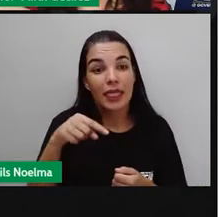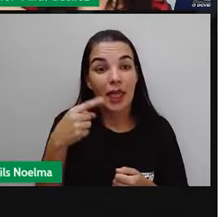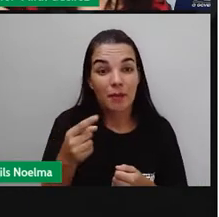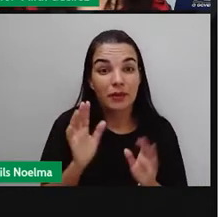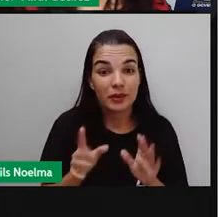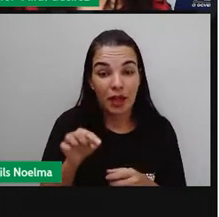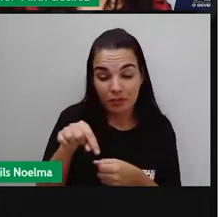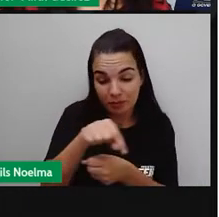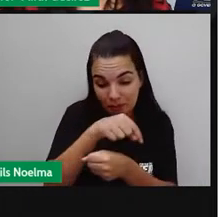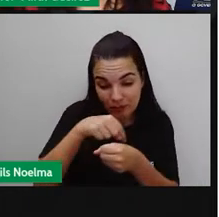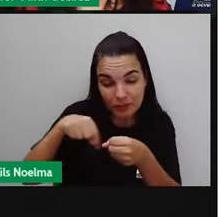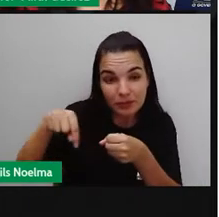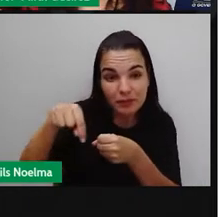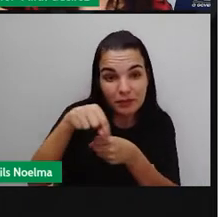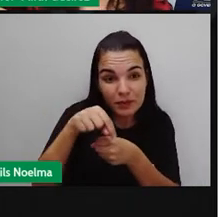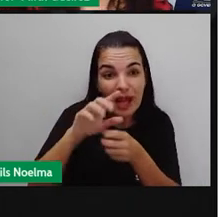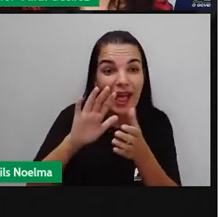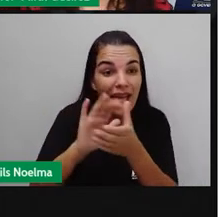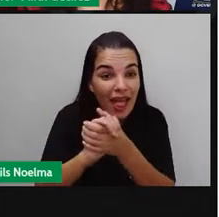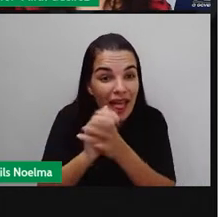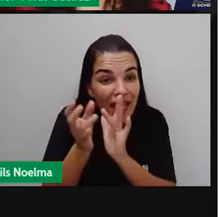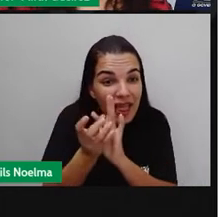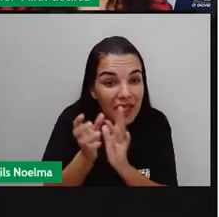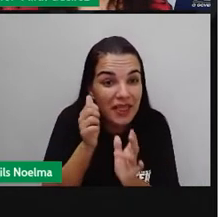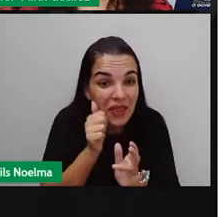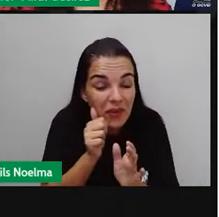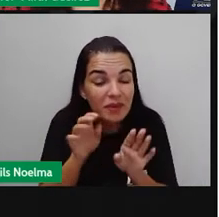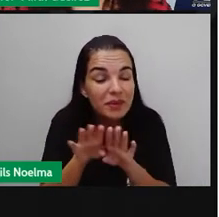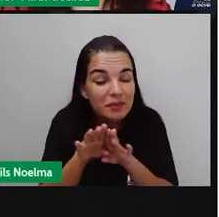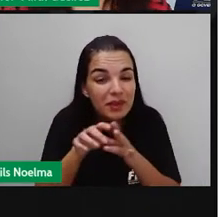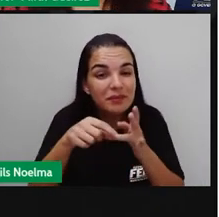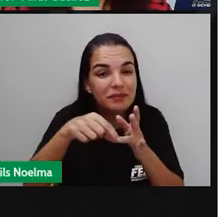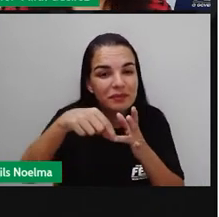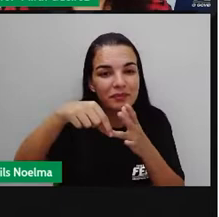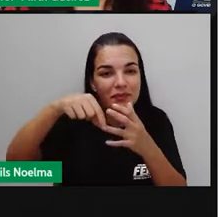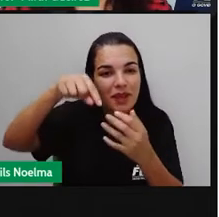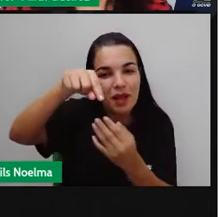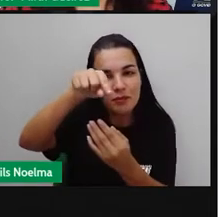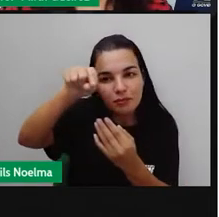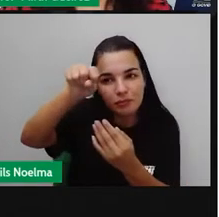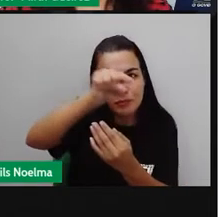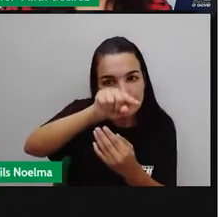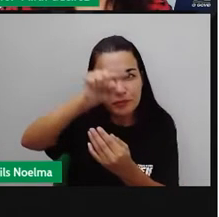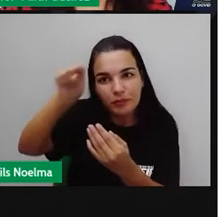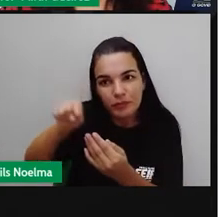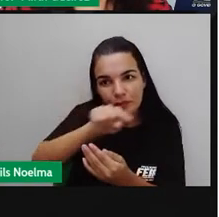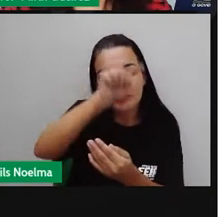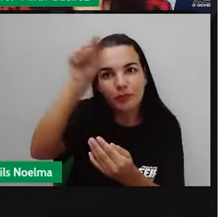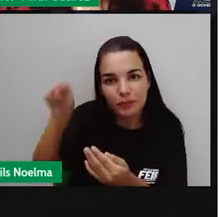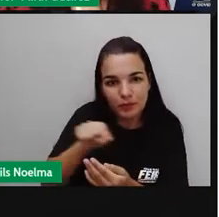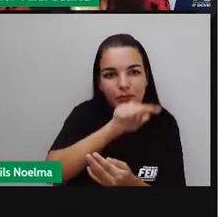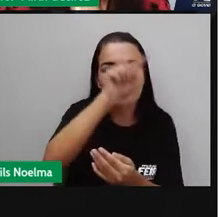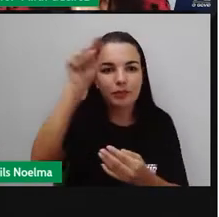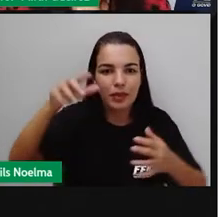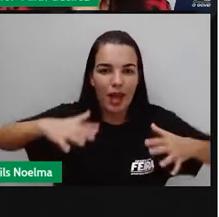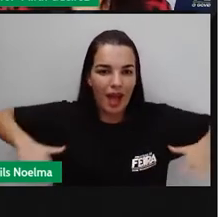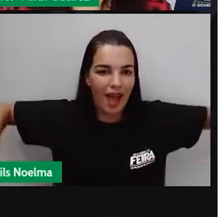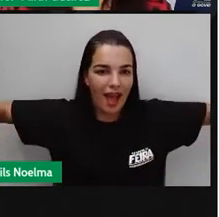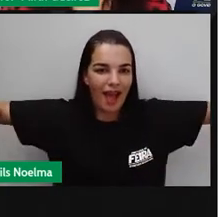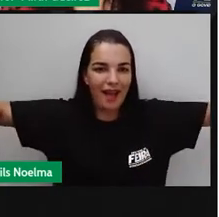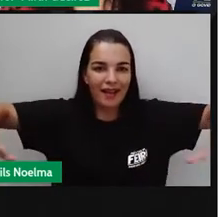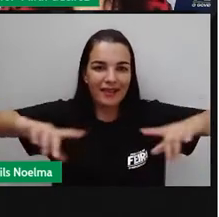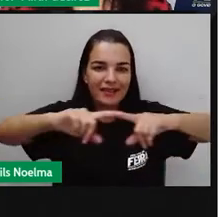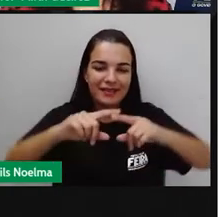formar o caracol, a noiva ela vai desfazer o caminho e formar novamente aí a grande roda. Caminho